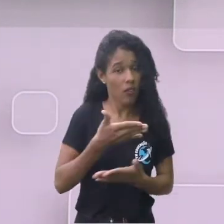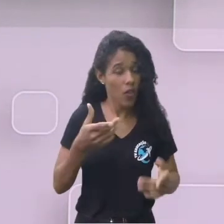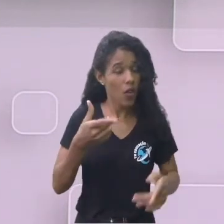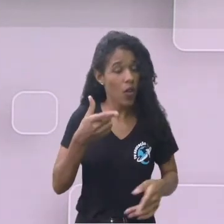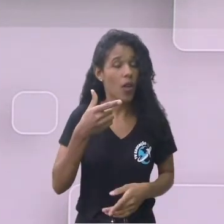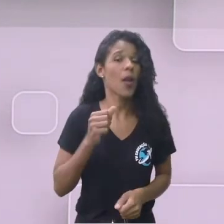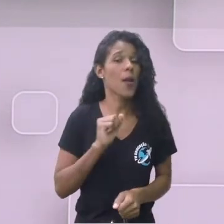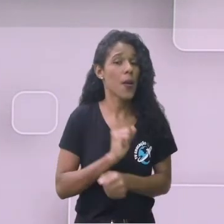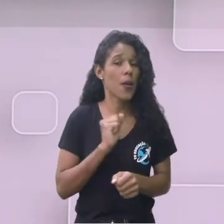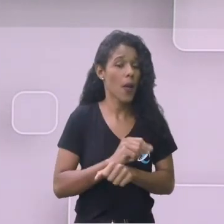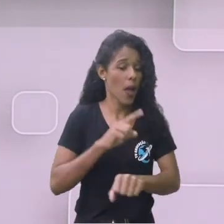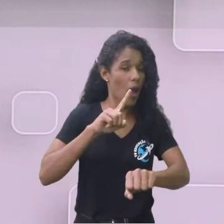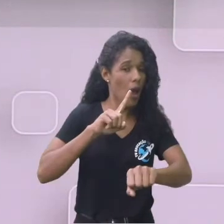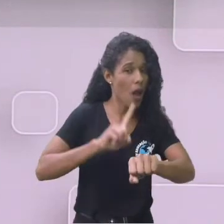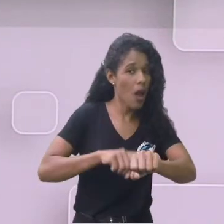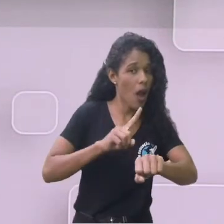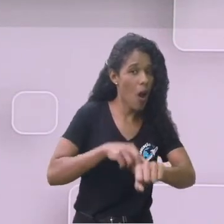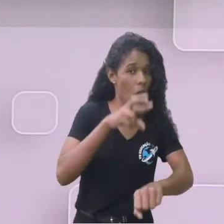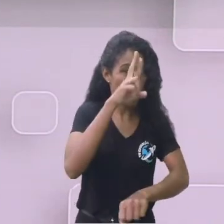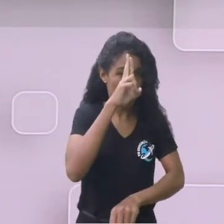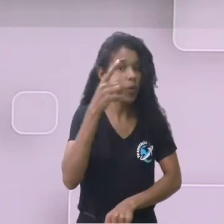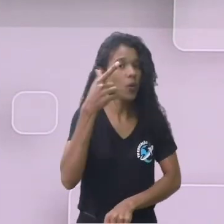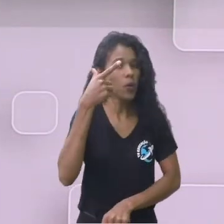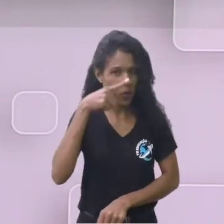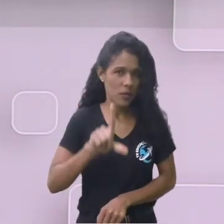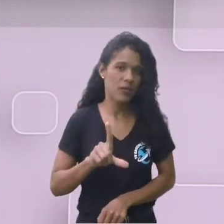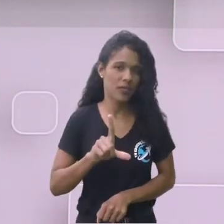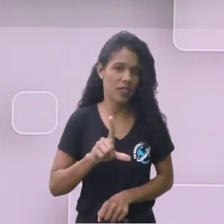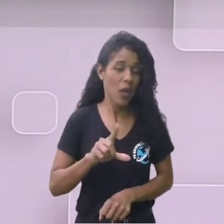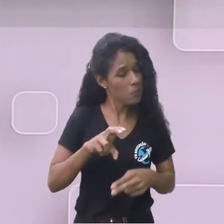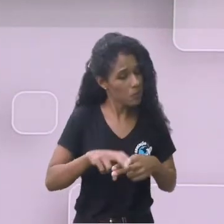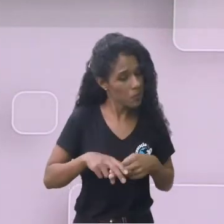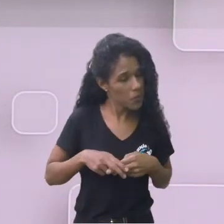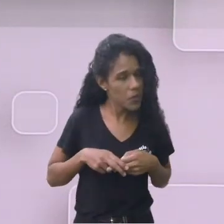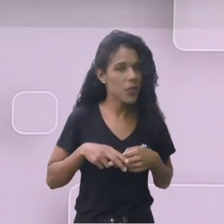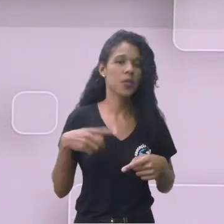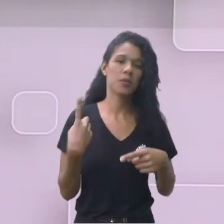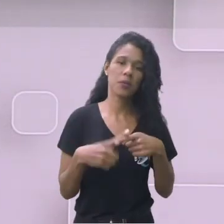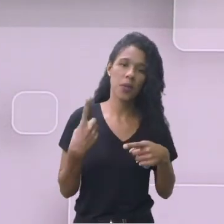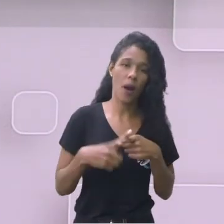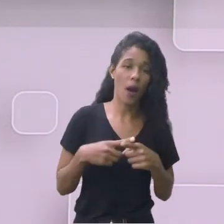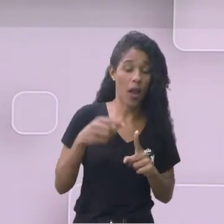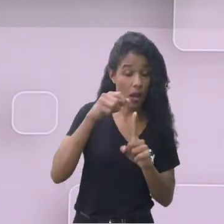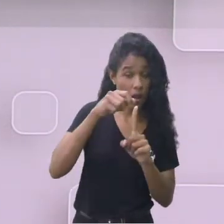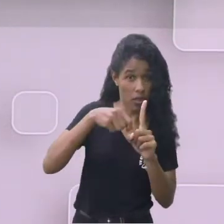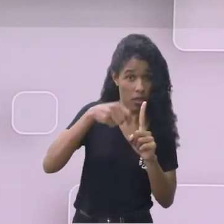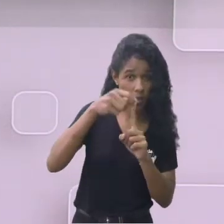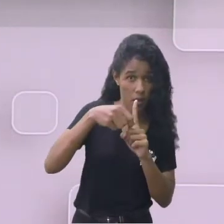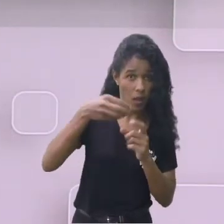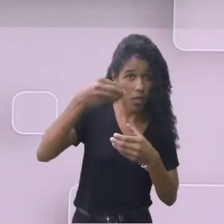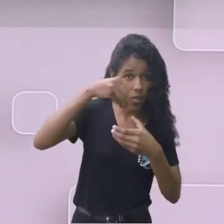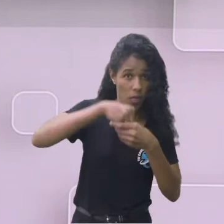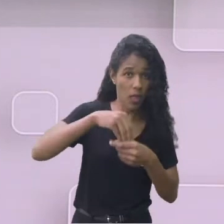almoço. É por isso, porque na banana contém aí essa fonte de energia, que